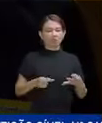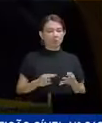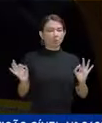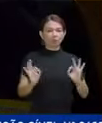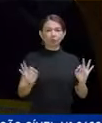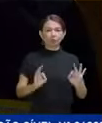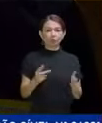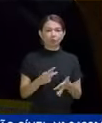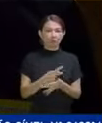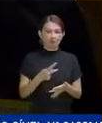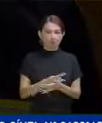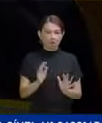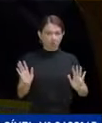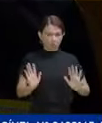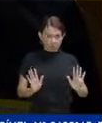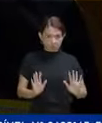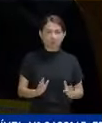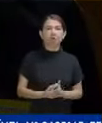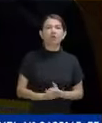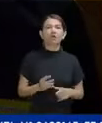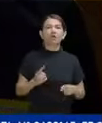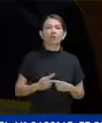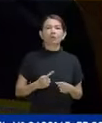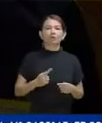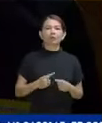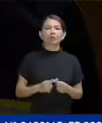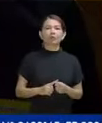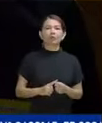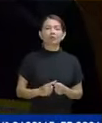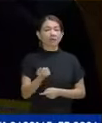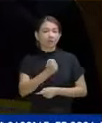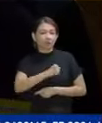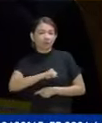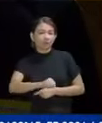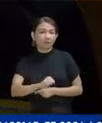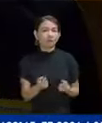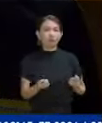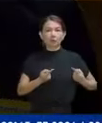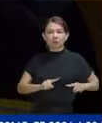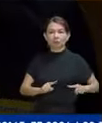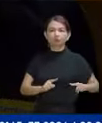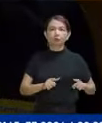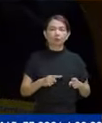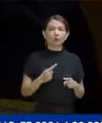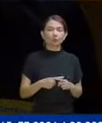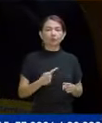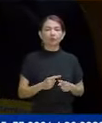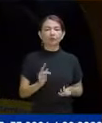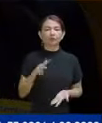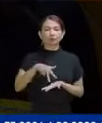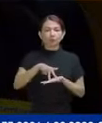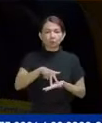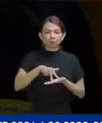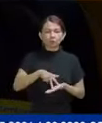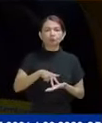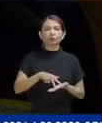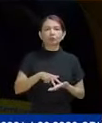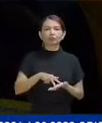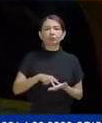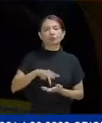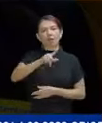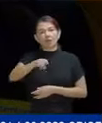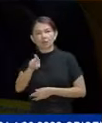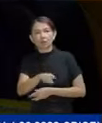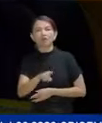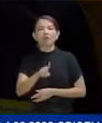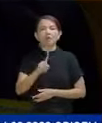em erro de procedimento que caracterize cerceamento de defesa ou ao contraditório e que sustente a pretensão de anular